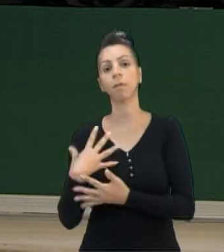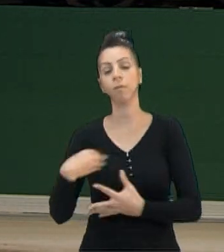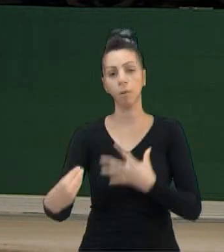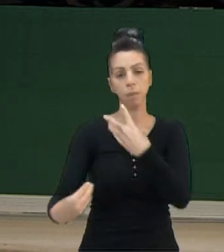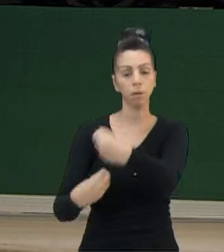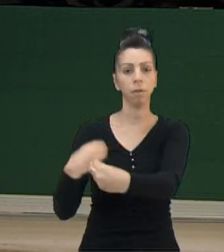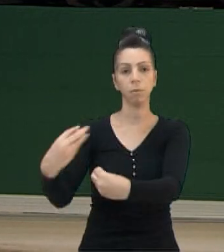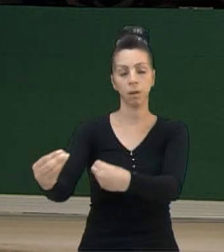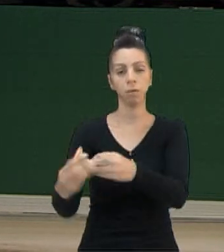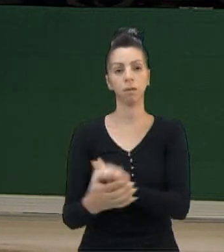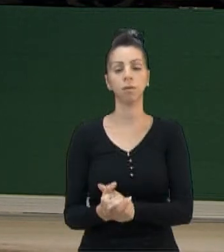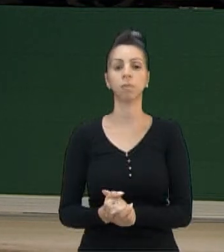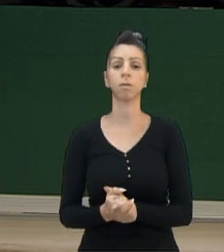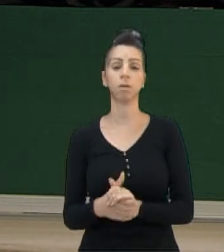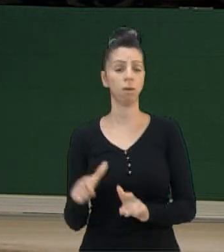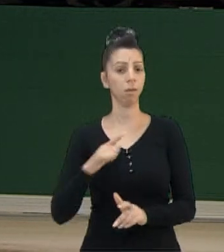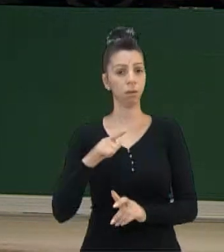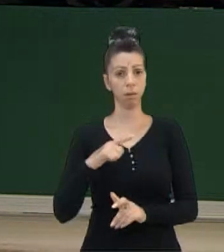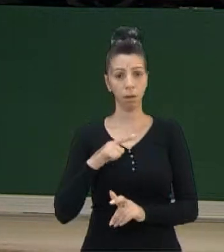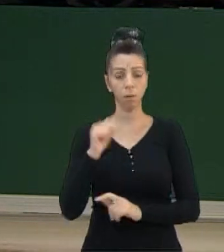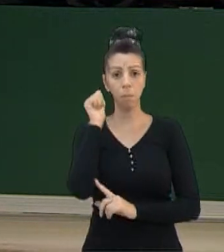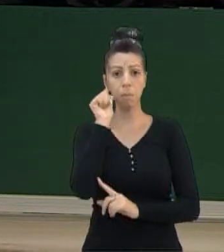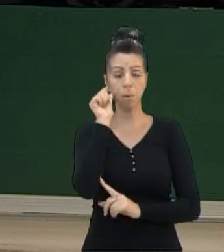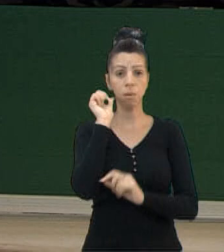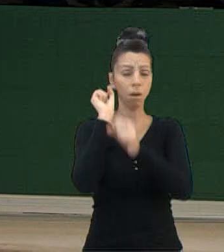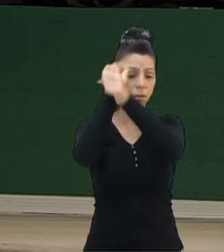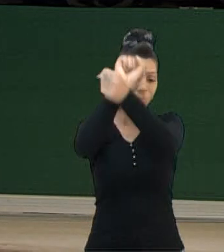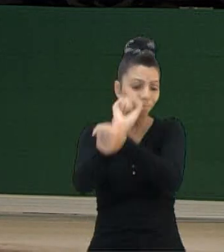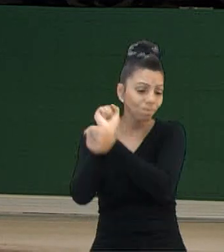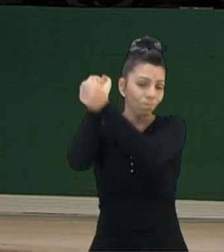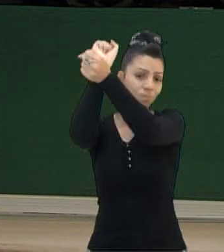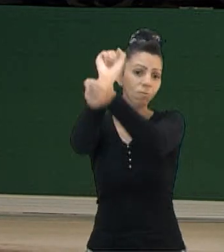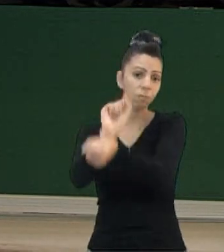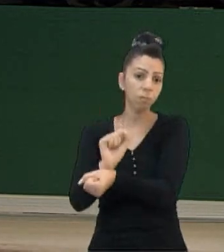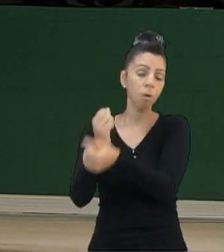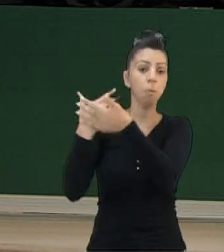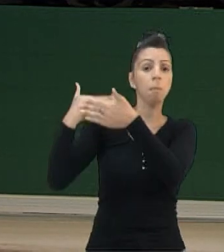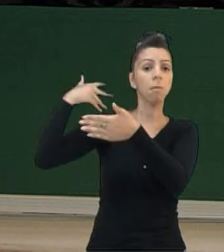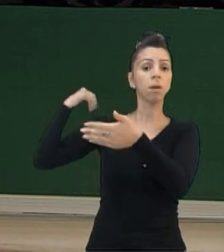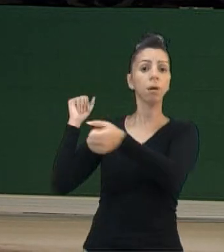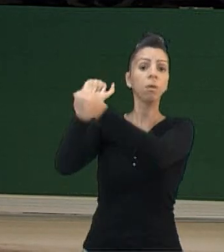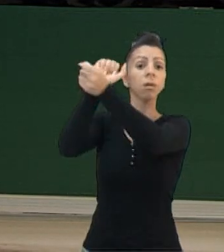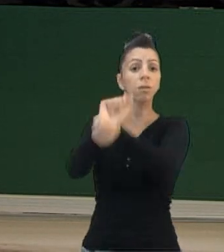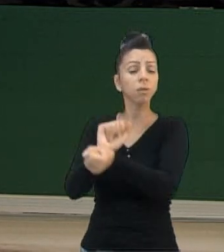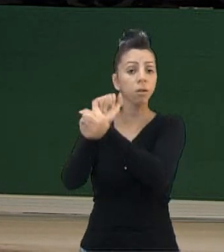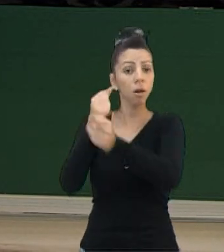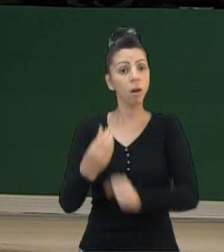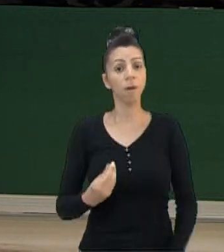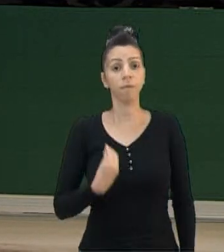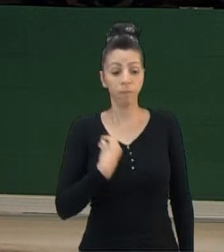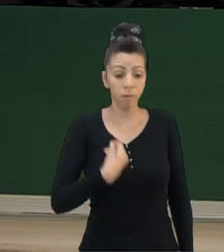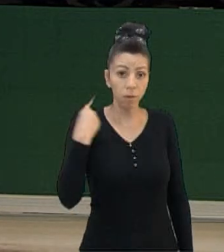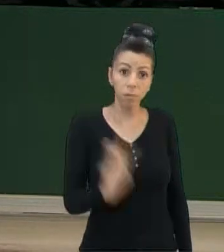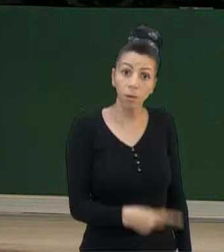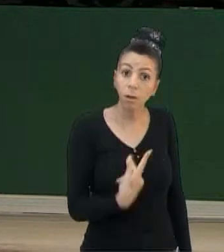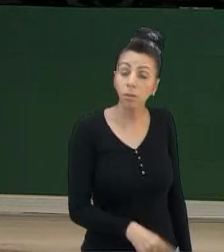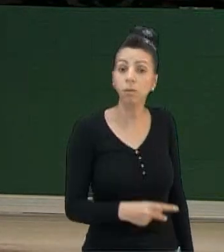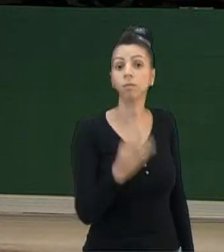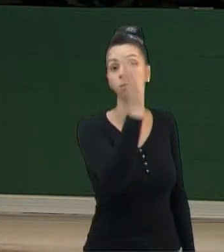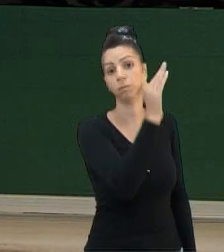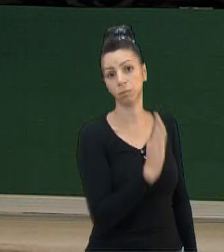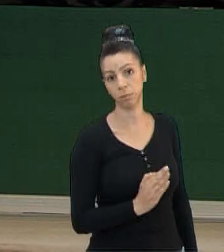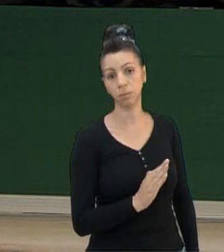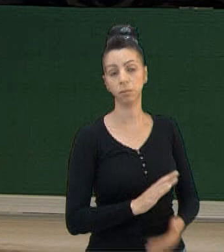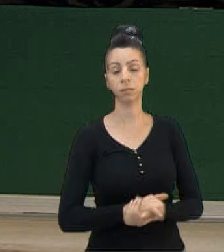parentesco, mulheres escravizadas, né? Um passado de escravização vivido aqui no Brasil que a gente sabe. Então aí a gente